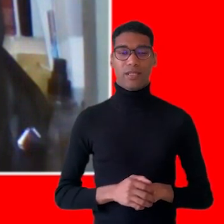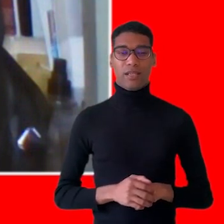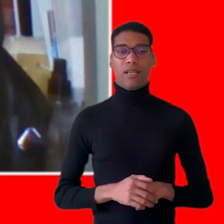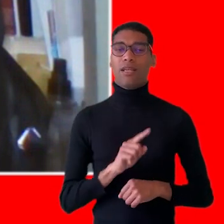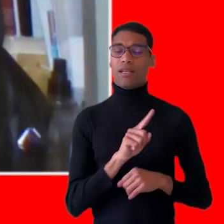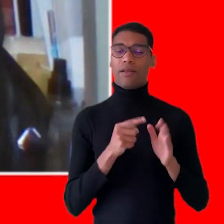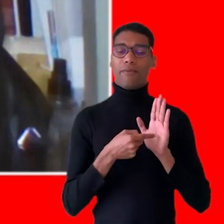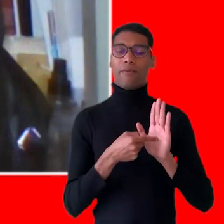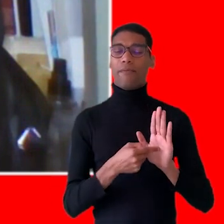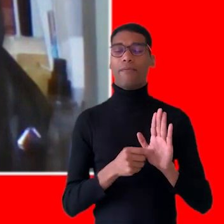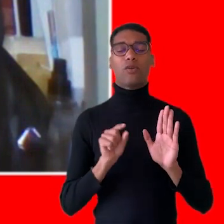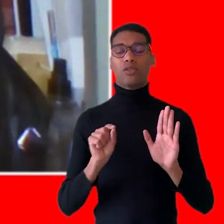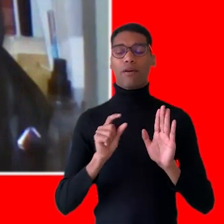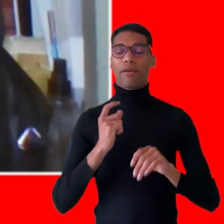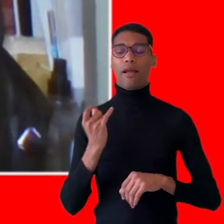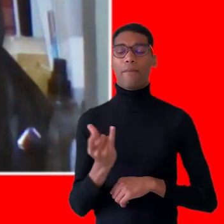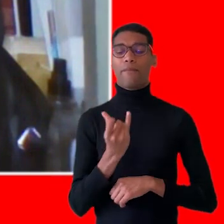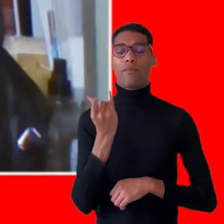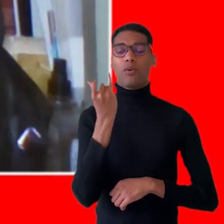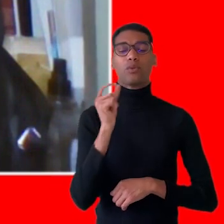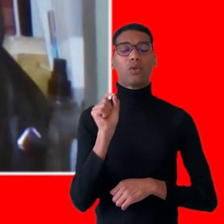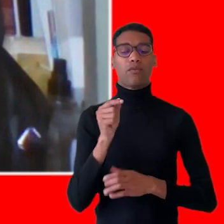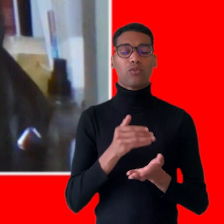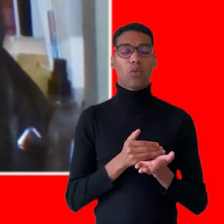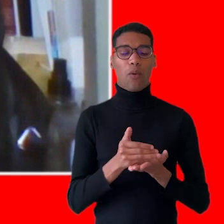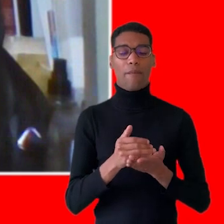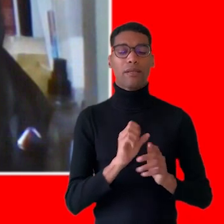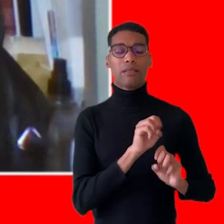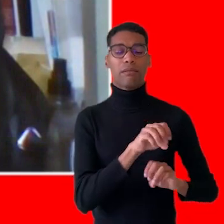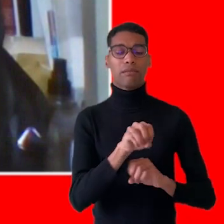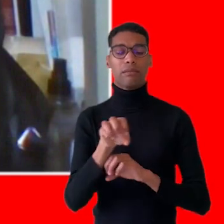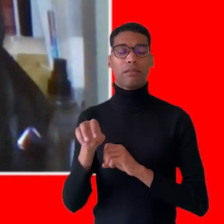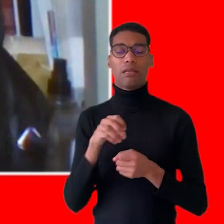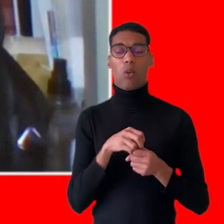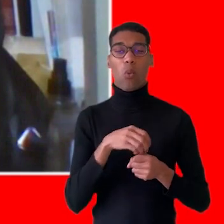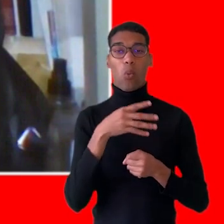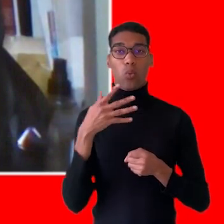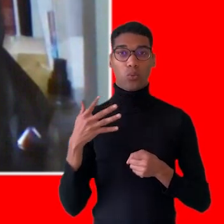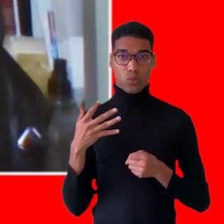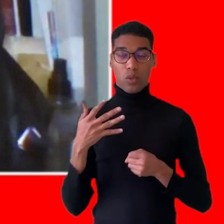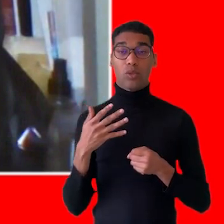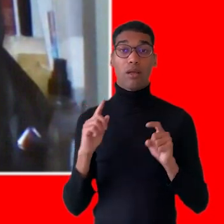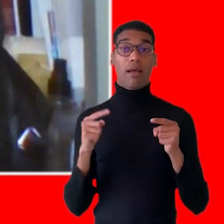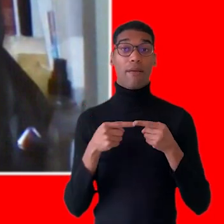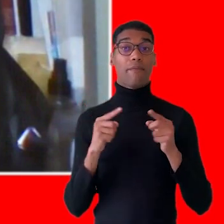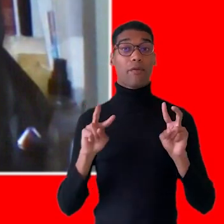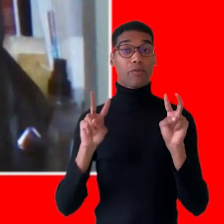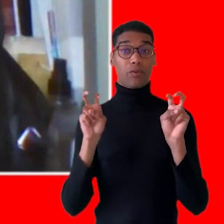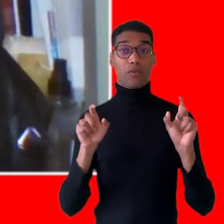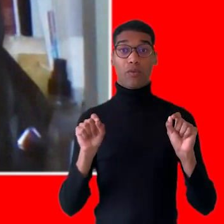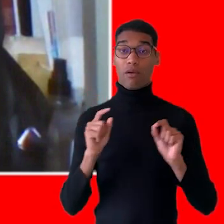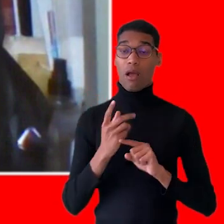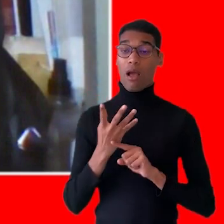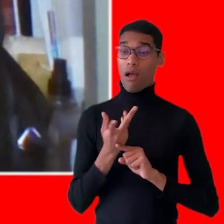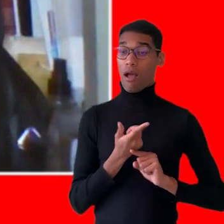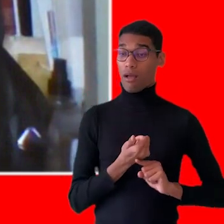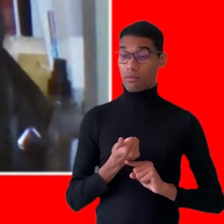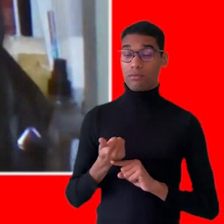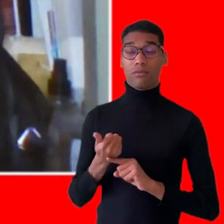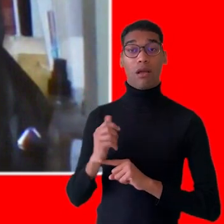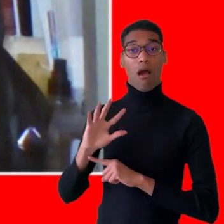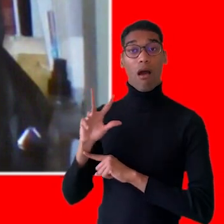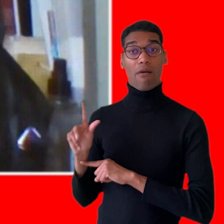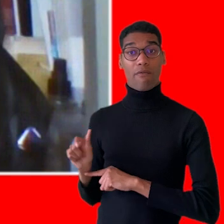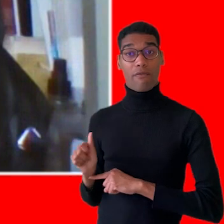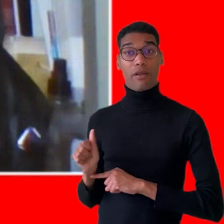que definia a importância da introdução de conteúdos relacionados à